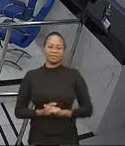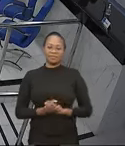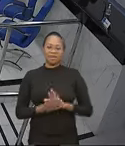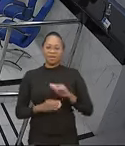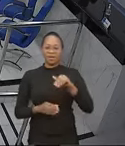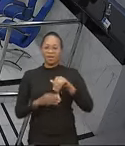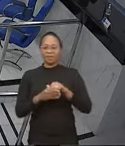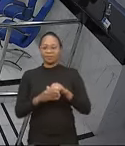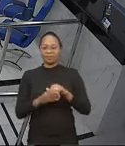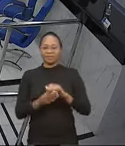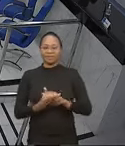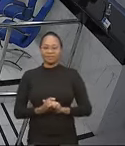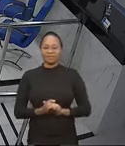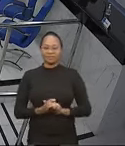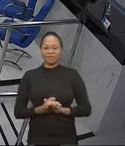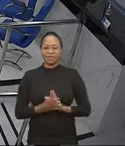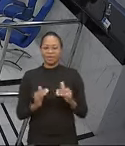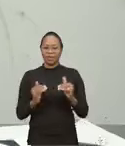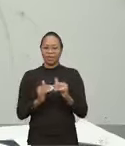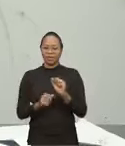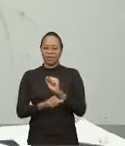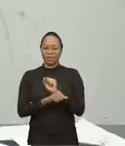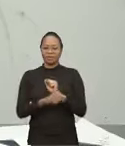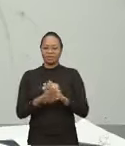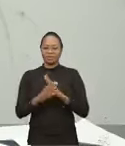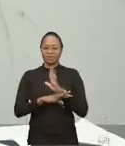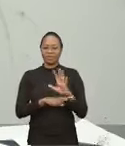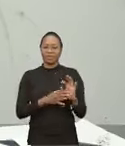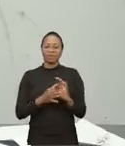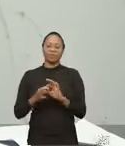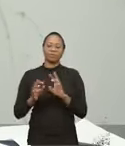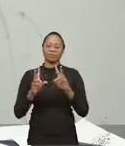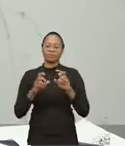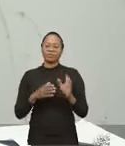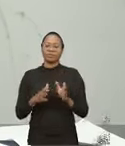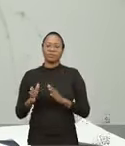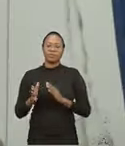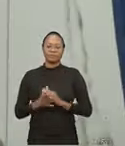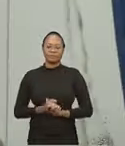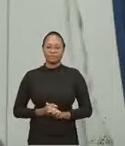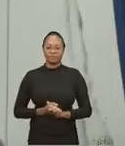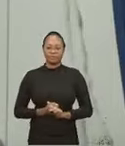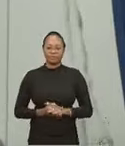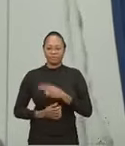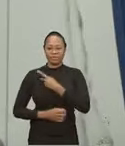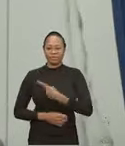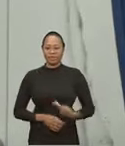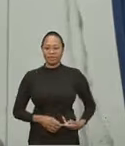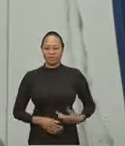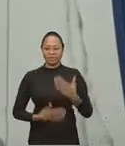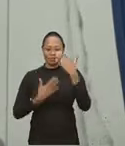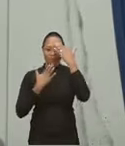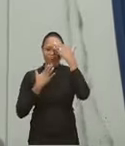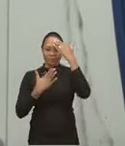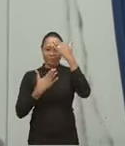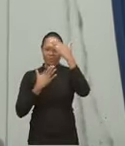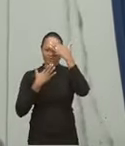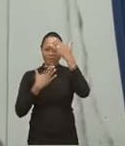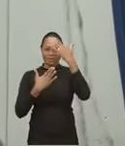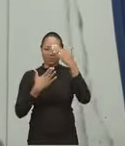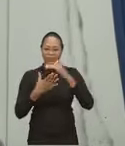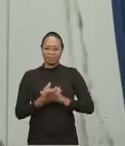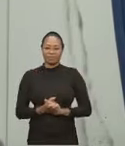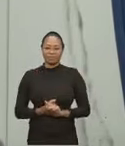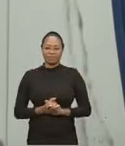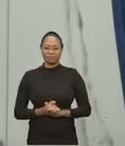ordem permaneça como está. Aprovado por unanimidade. Próxima matéria, senhor primeiro secretário. Senhor presidente, obrigado pela companhia do senhor aí. Obrigado ao